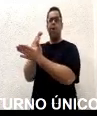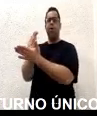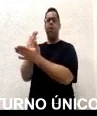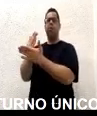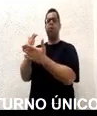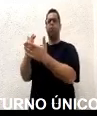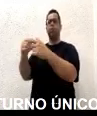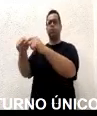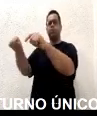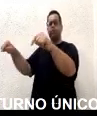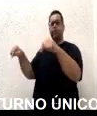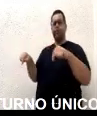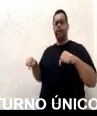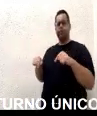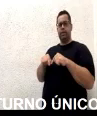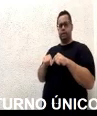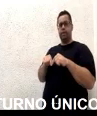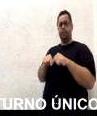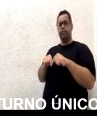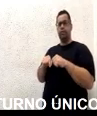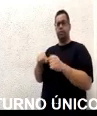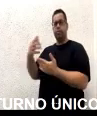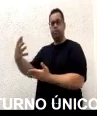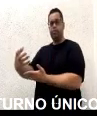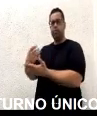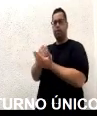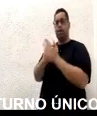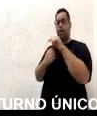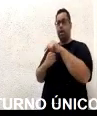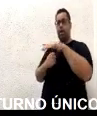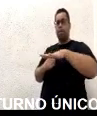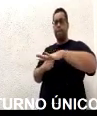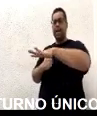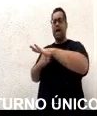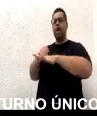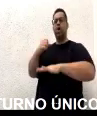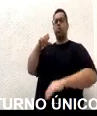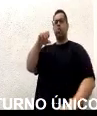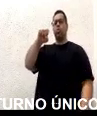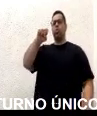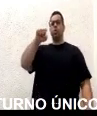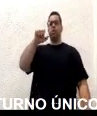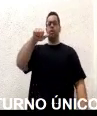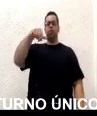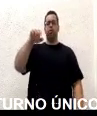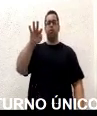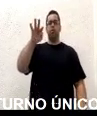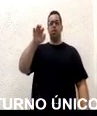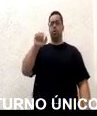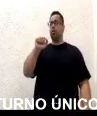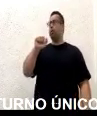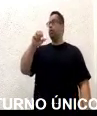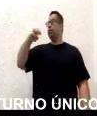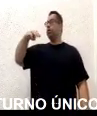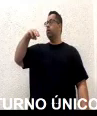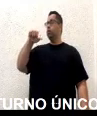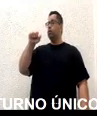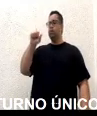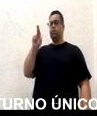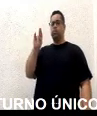parte do bairro Santa Marina, né? São 4 lotes que o executivo vai vender por meio de